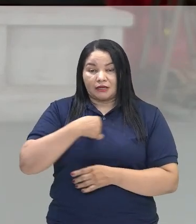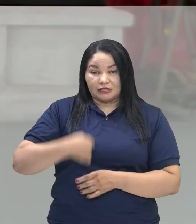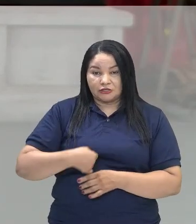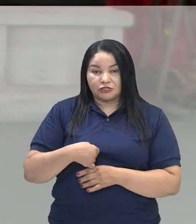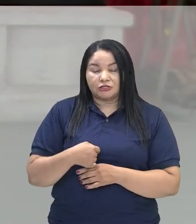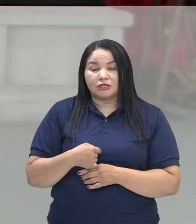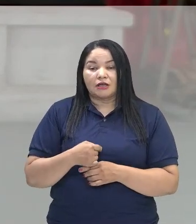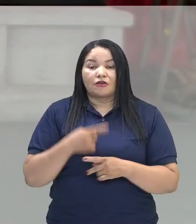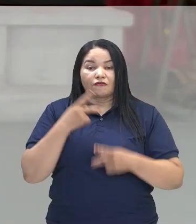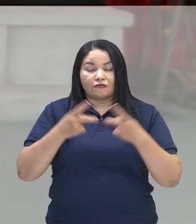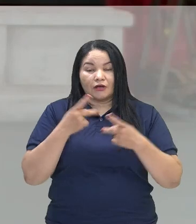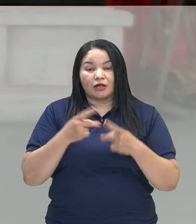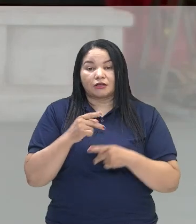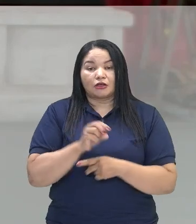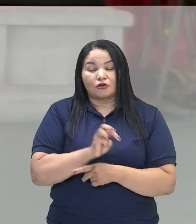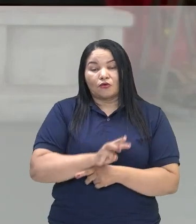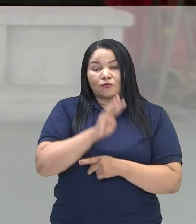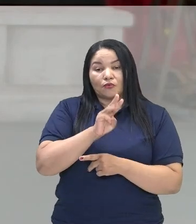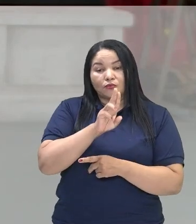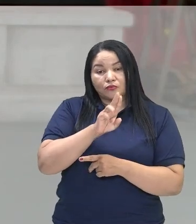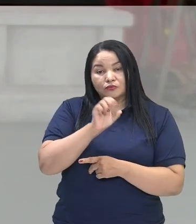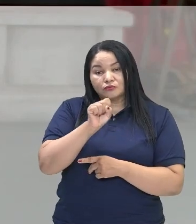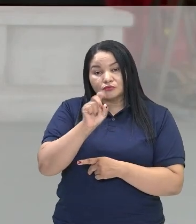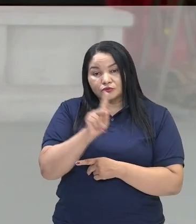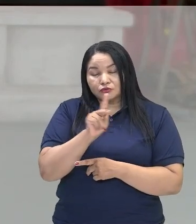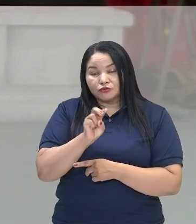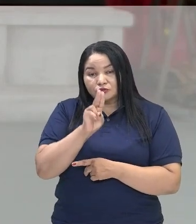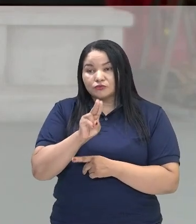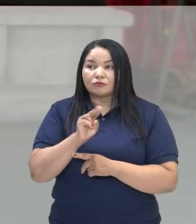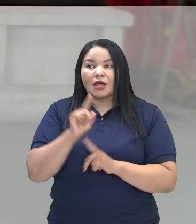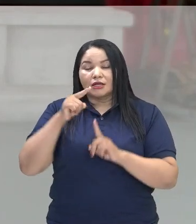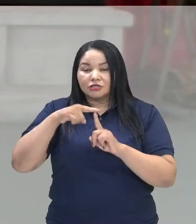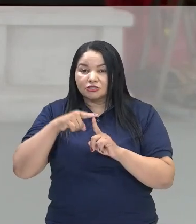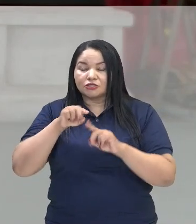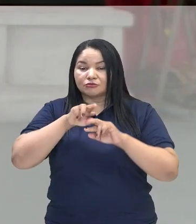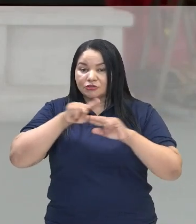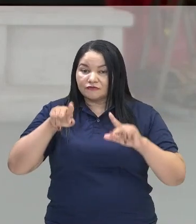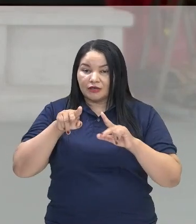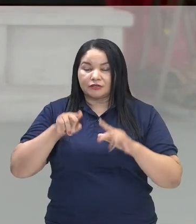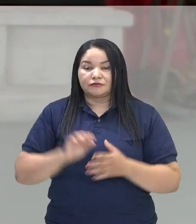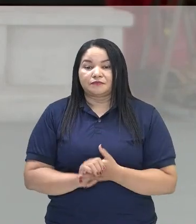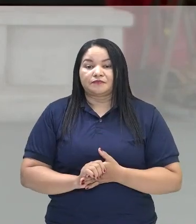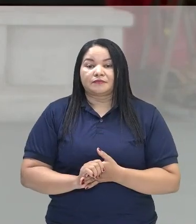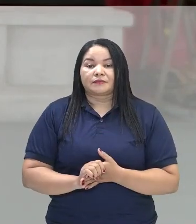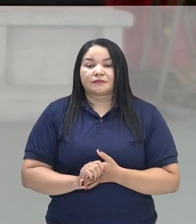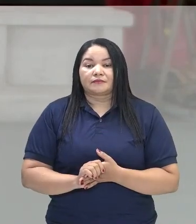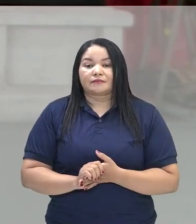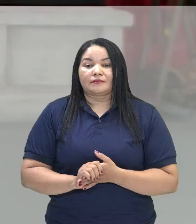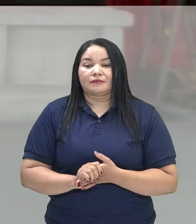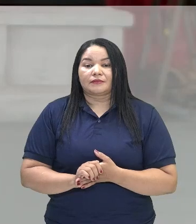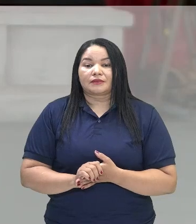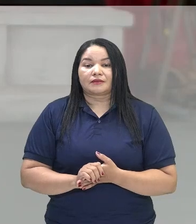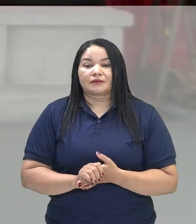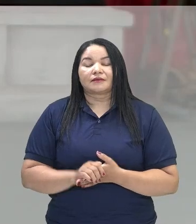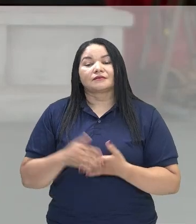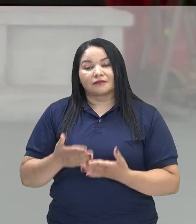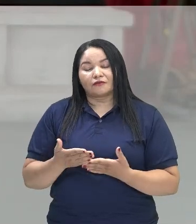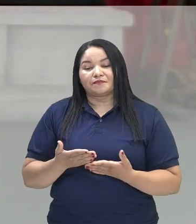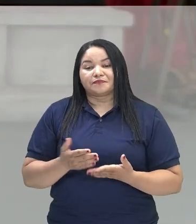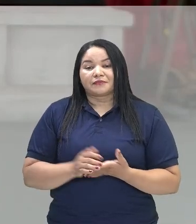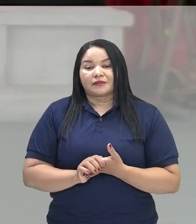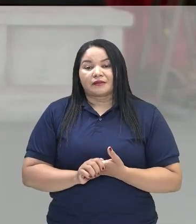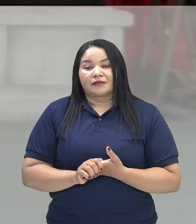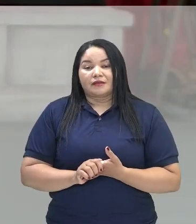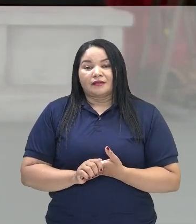Wushu e qual o tipo de Wushu que você treina. Shaolin do Norte e tantos outros. Bem, essa é